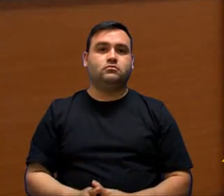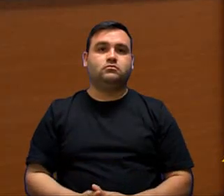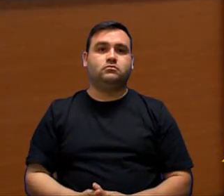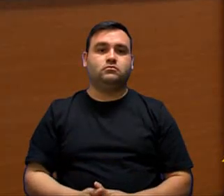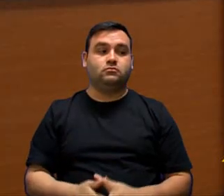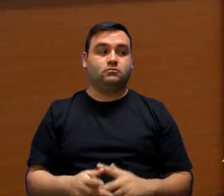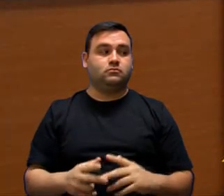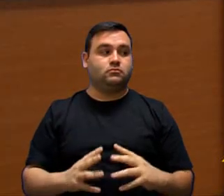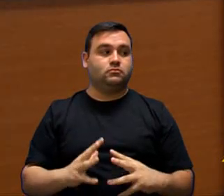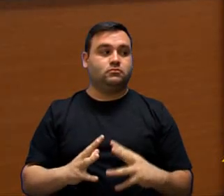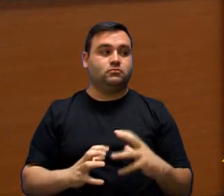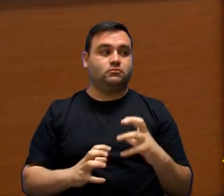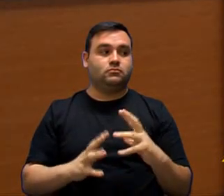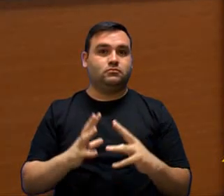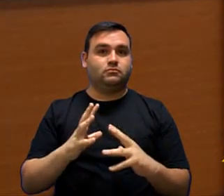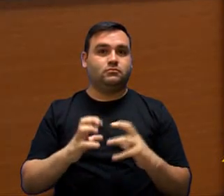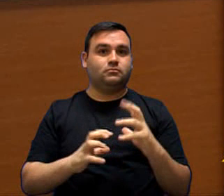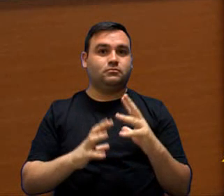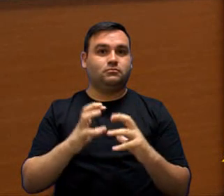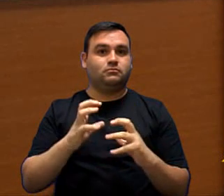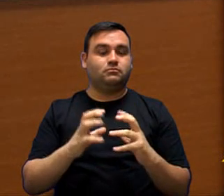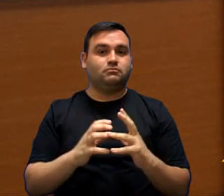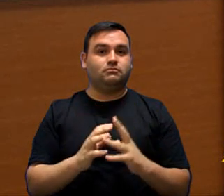Puta briga.